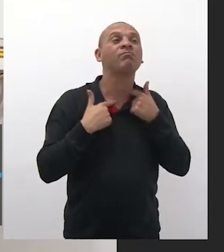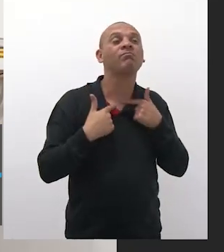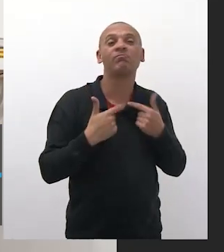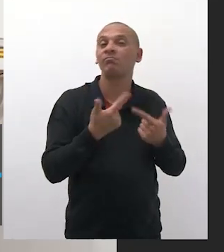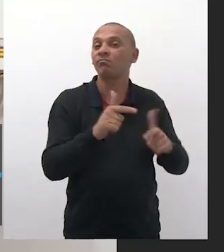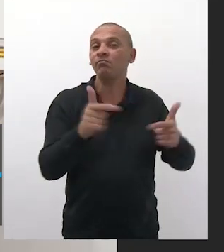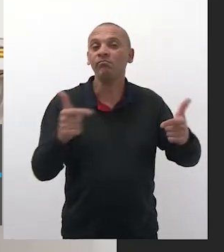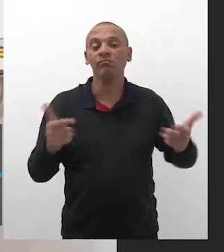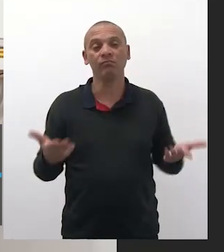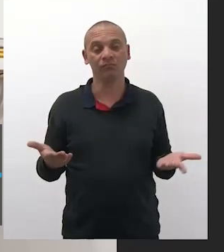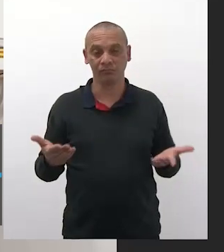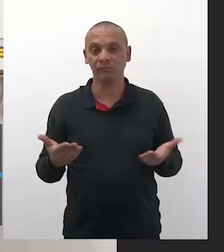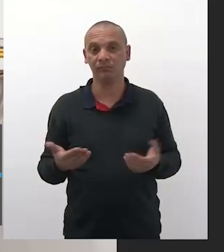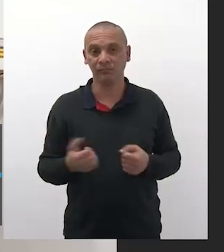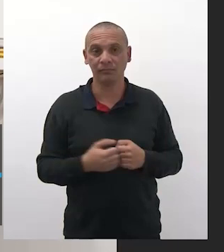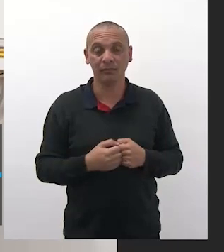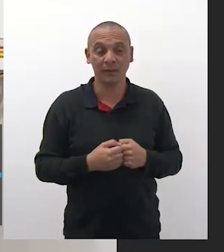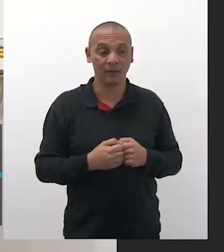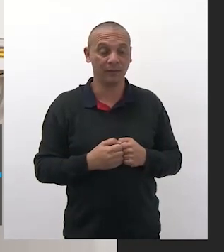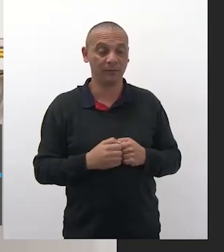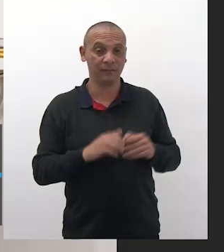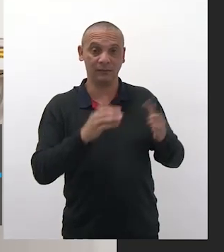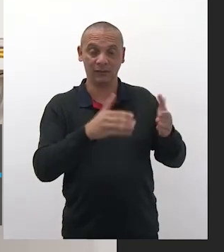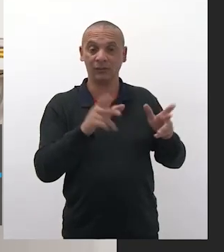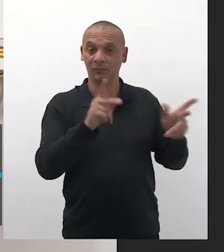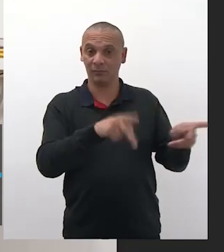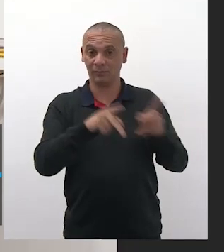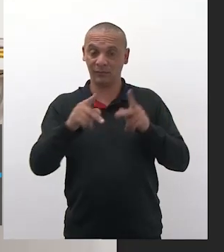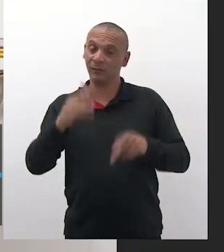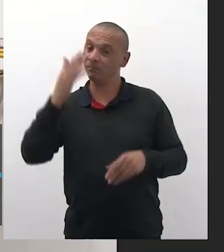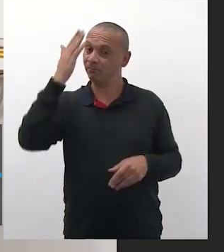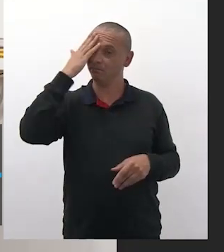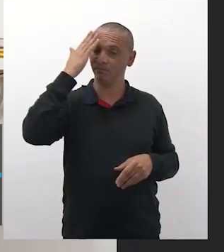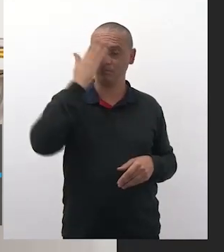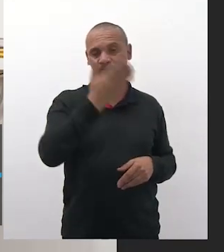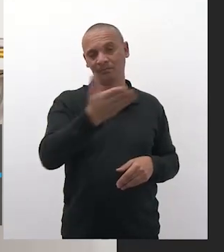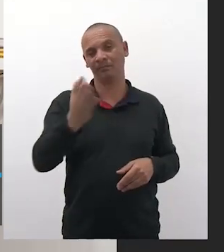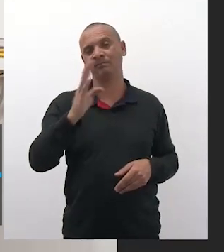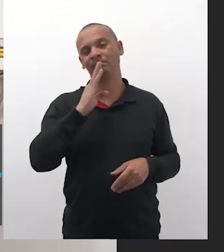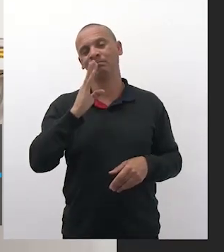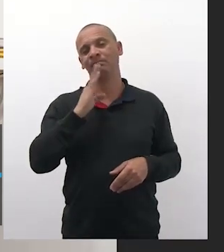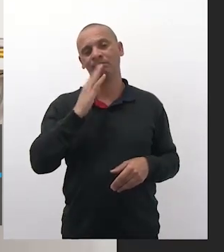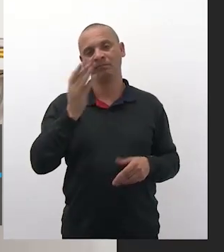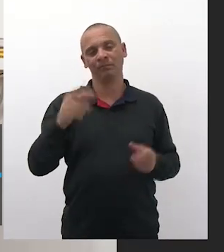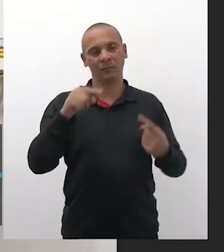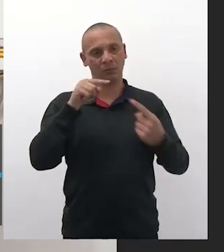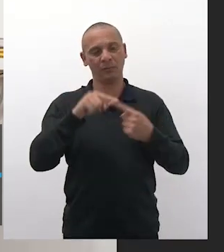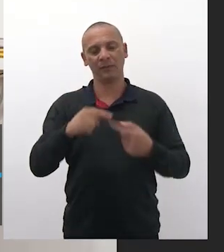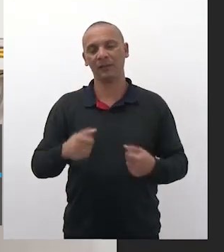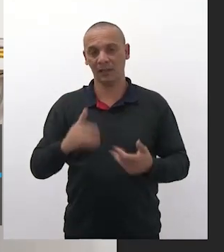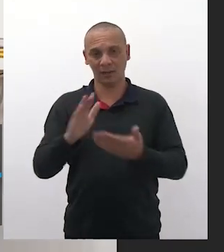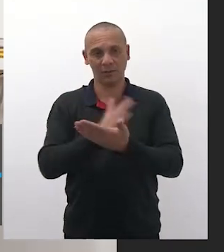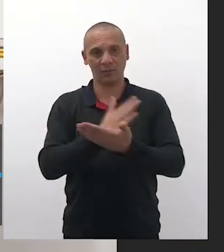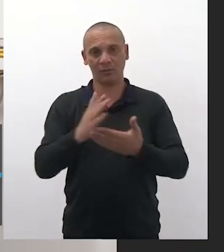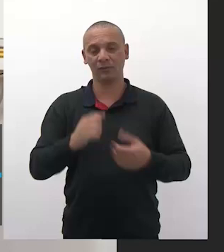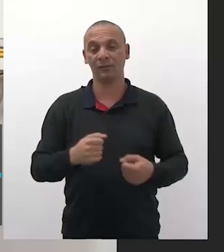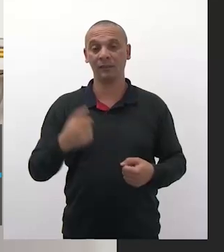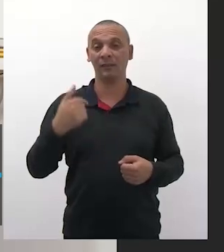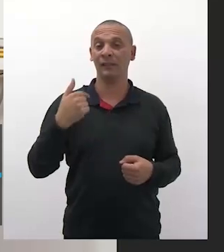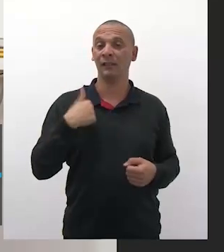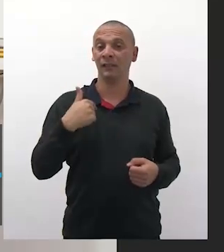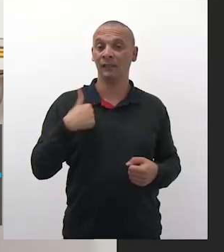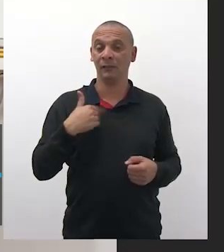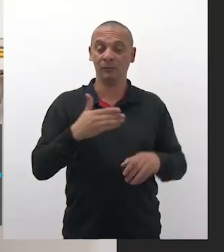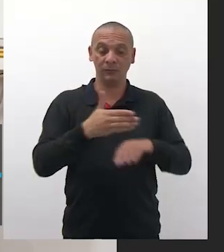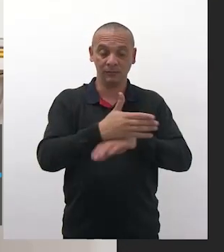digamos assim, né? O nosso público que é professor, acho que me entende. chegou um momento, eu entrei